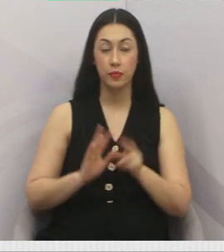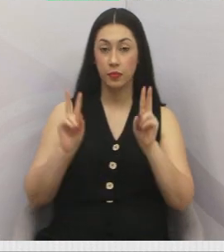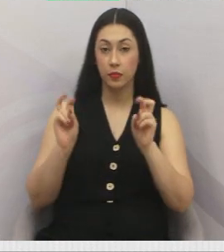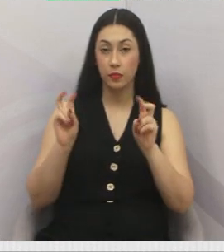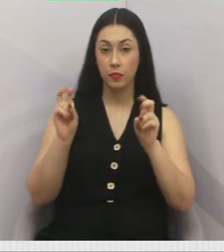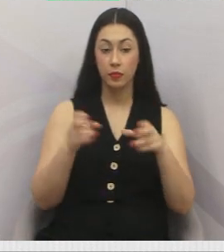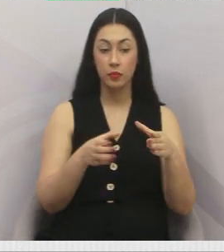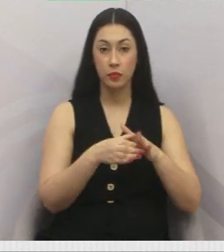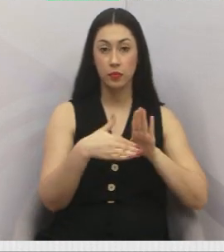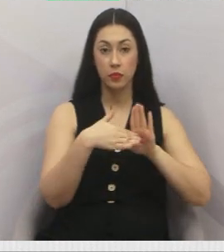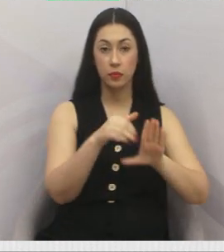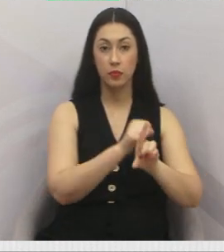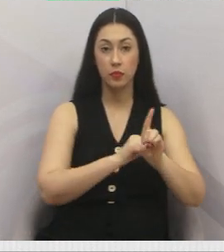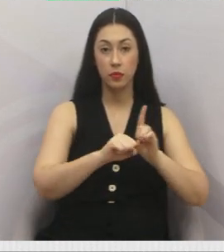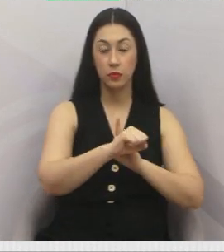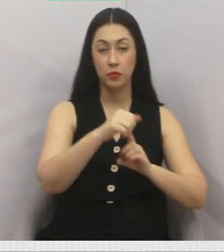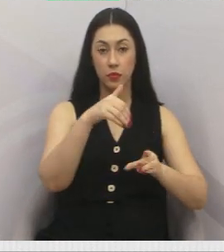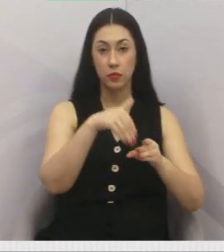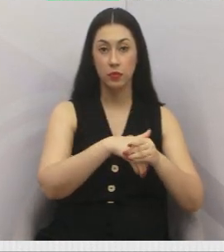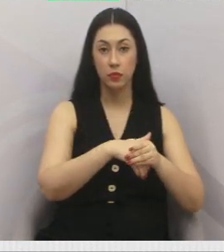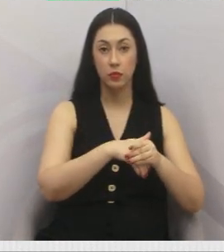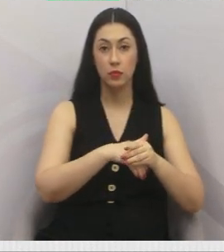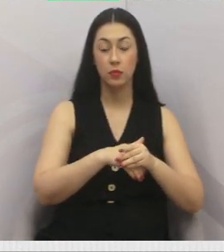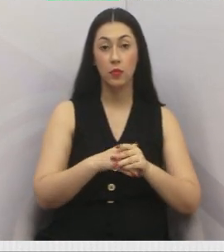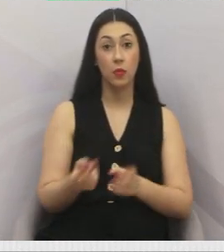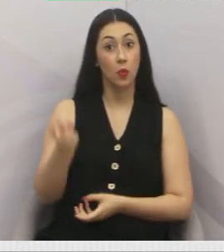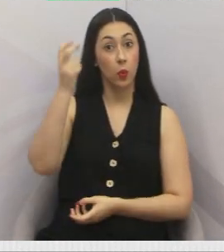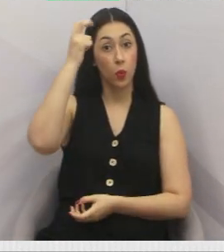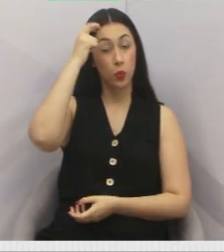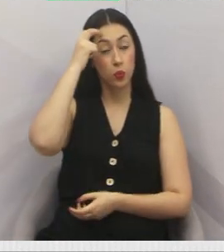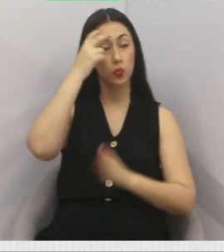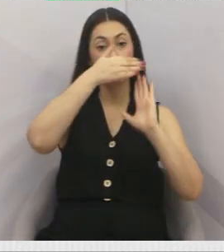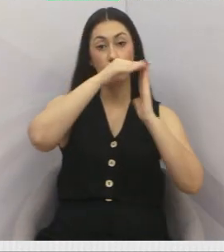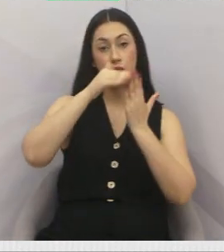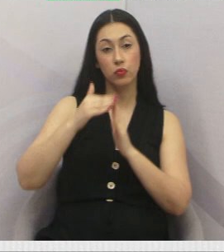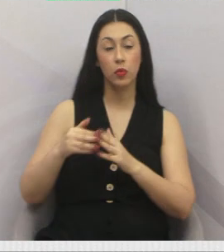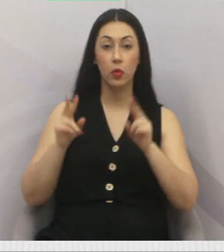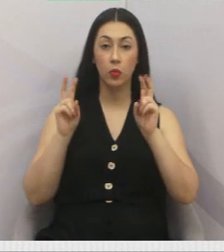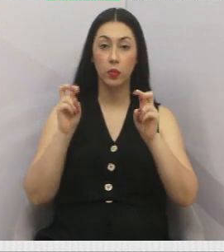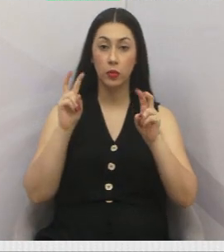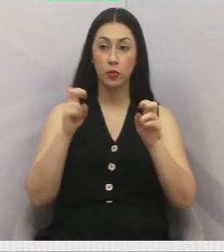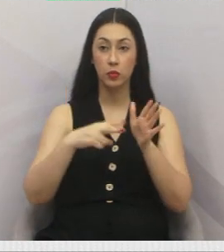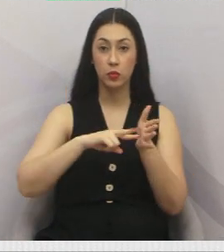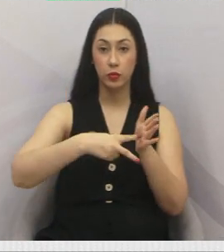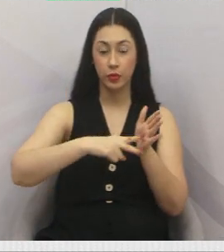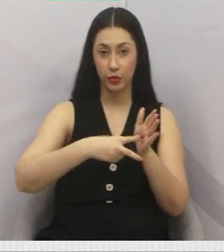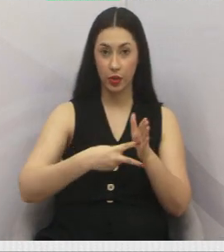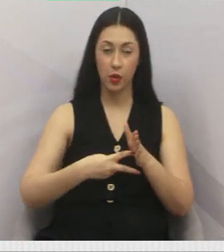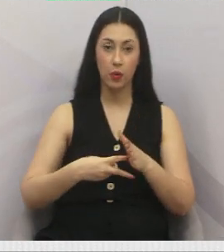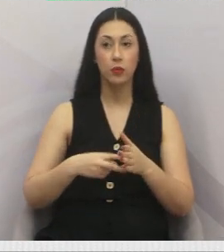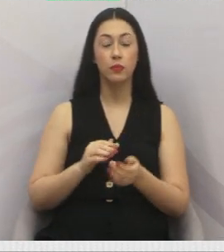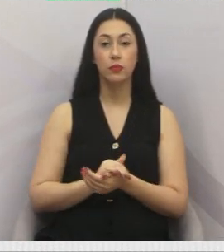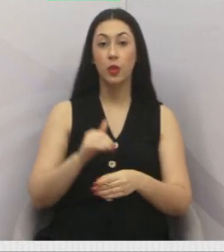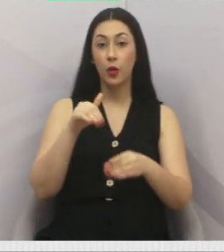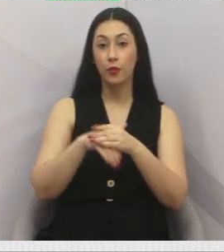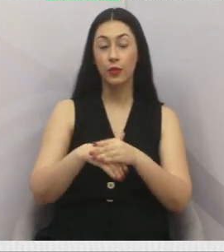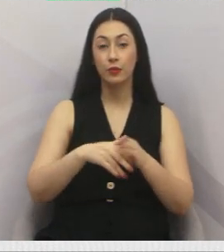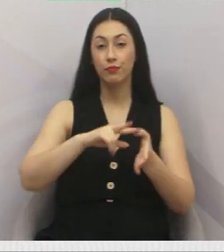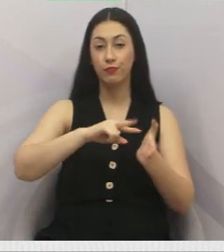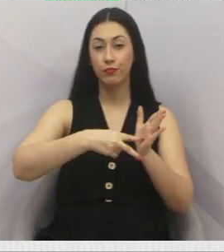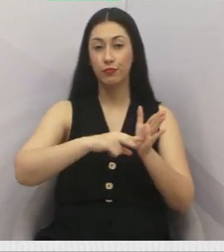Segmento movimentos populares, um voto no Cultura no Morro. Segmento entidade classe sindical, um voto Sindicato dos